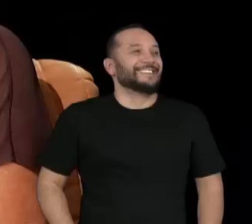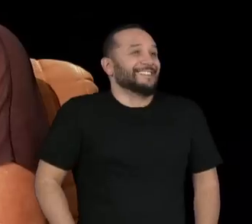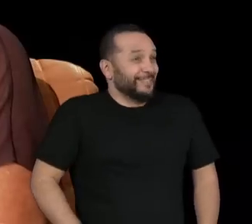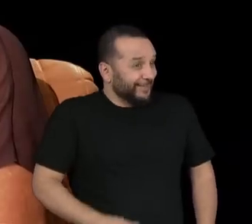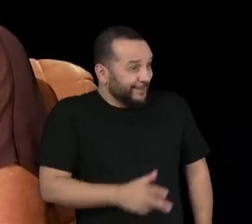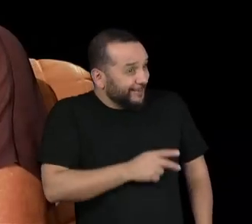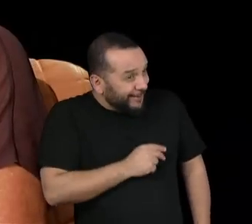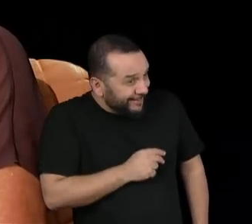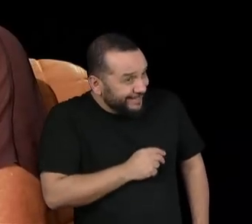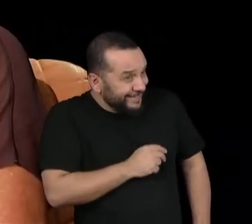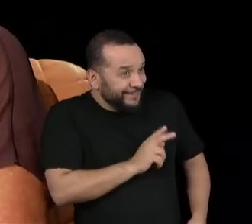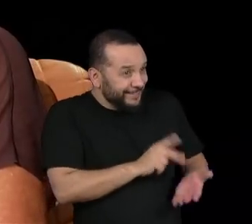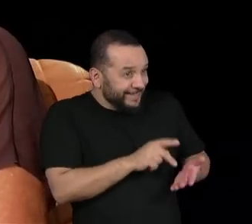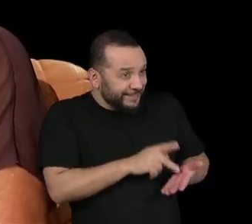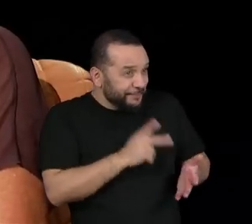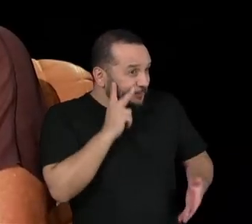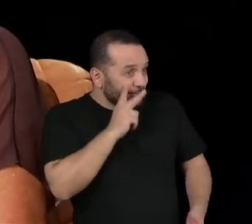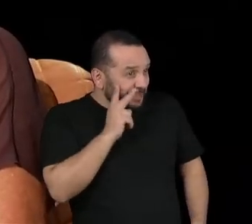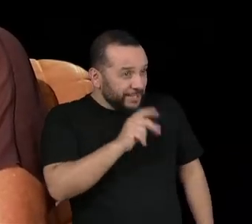dizer,